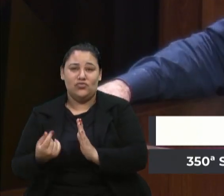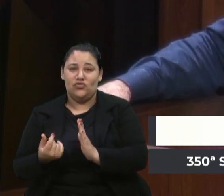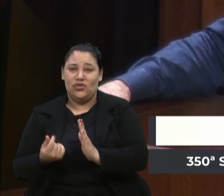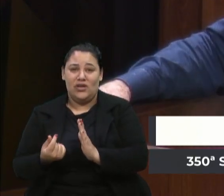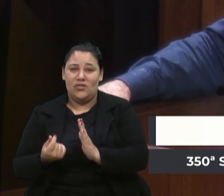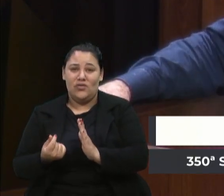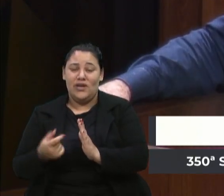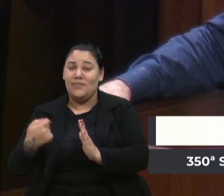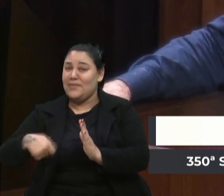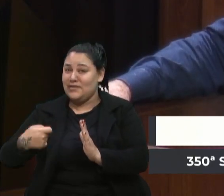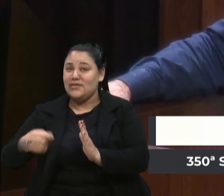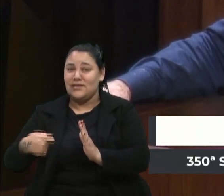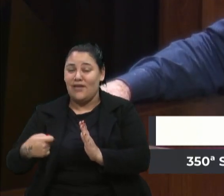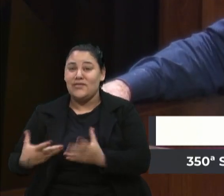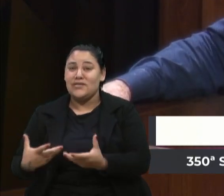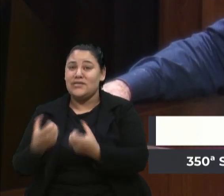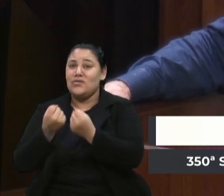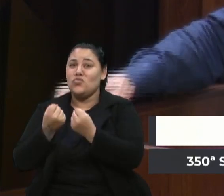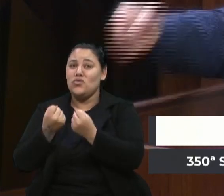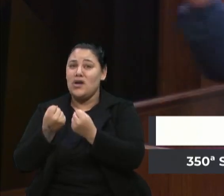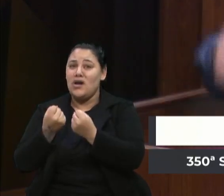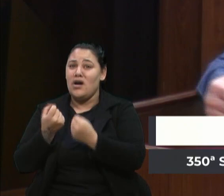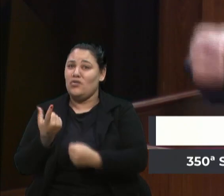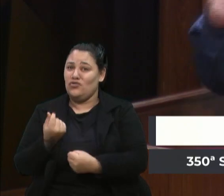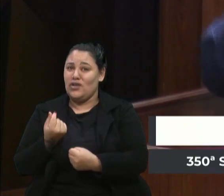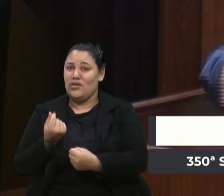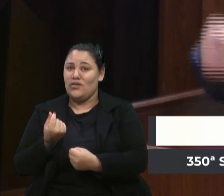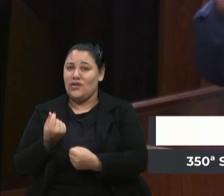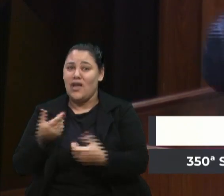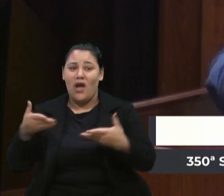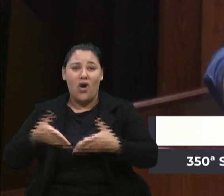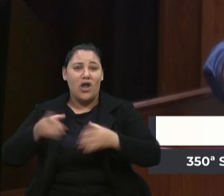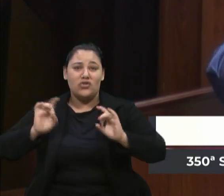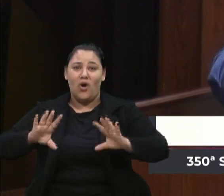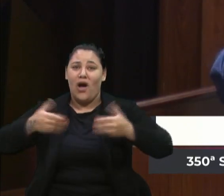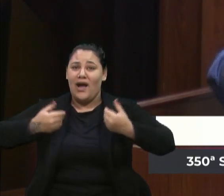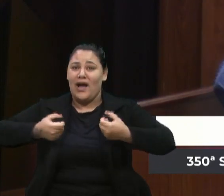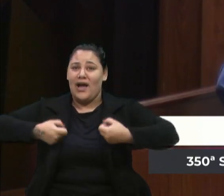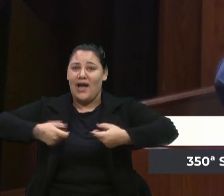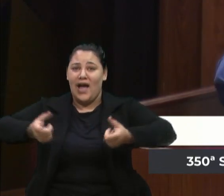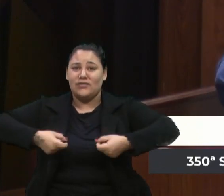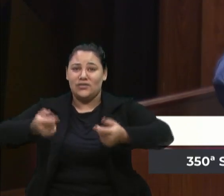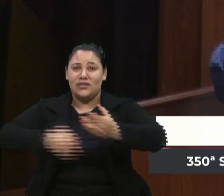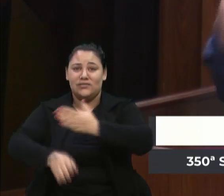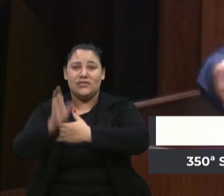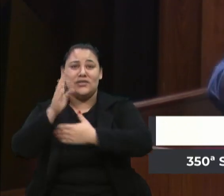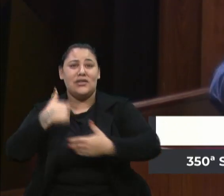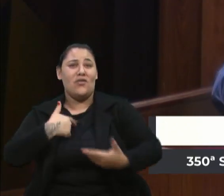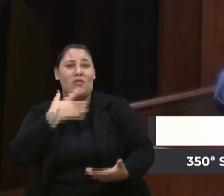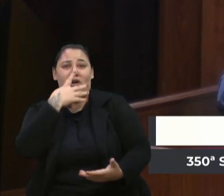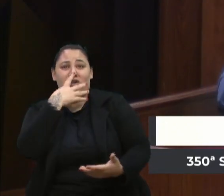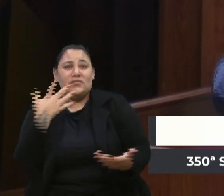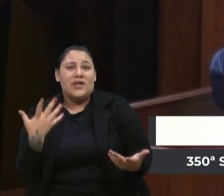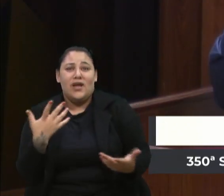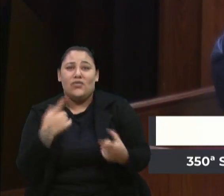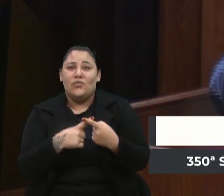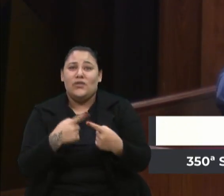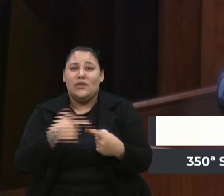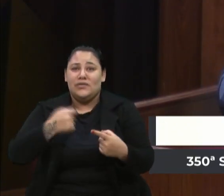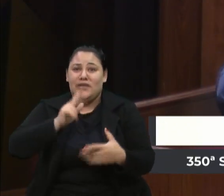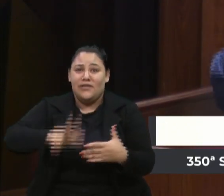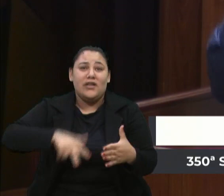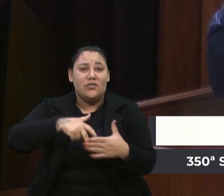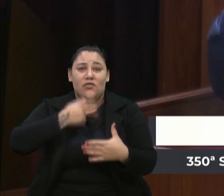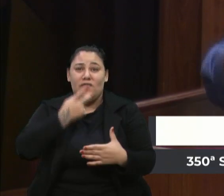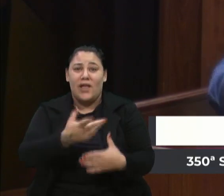ter. Então, me surpreende, e eu não podia me omitir e deixar de fazer esta fala de